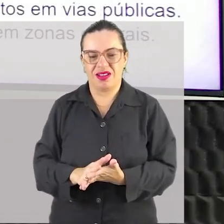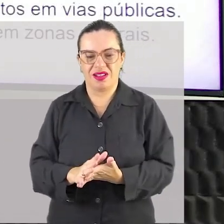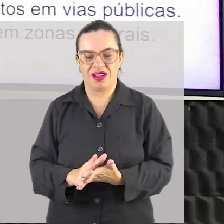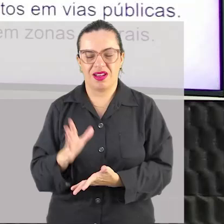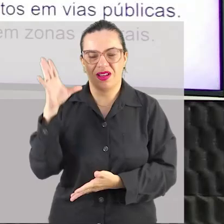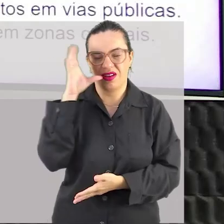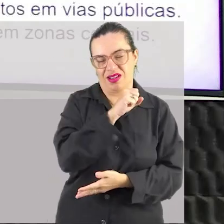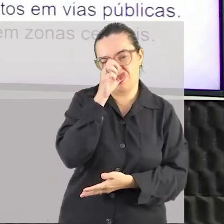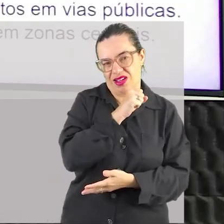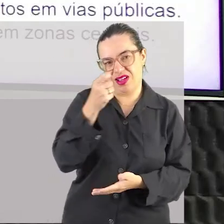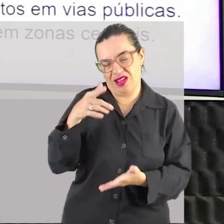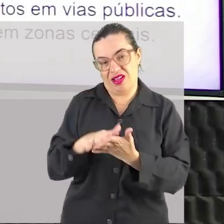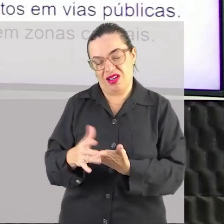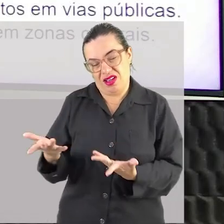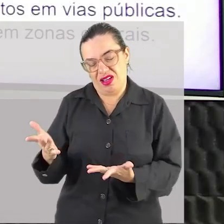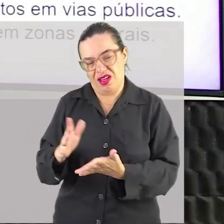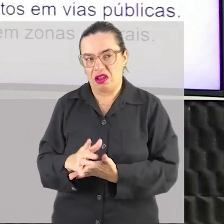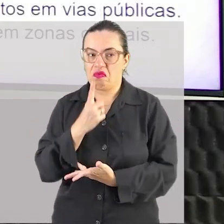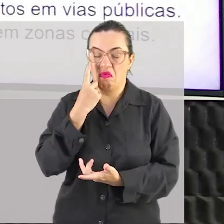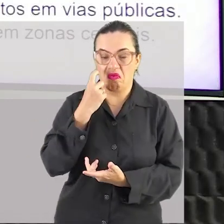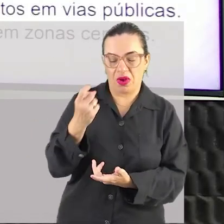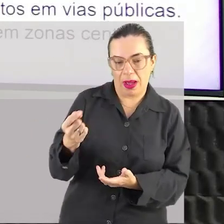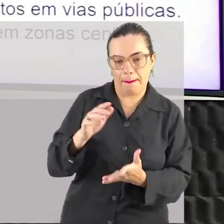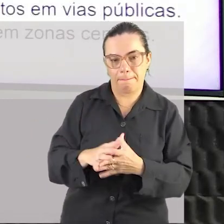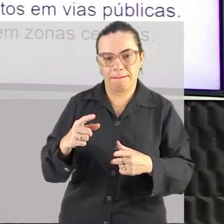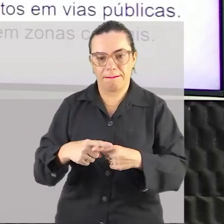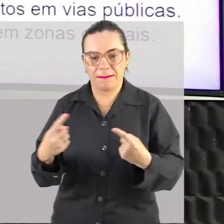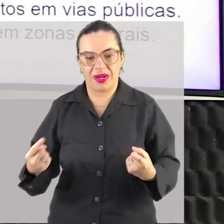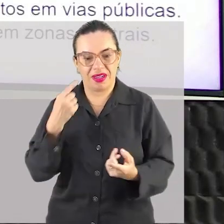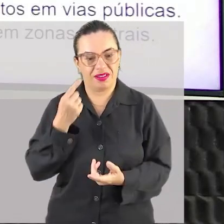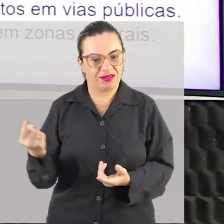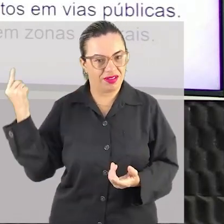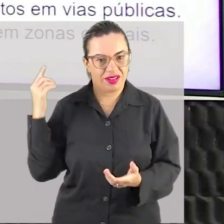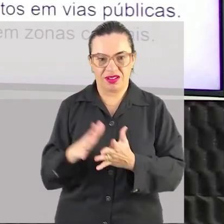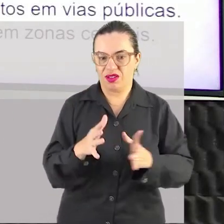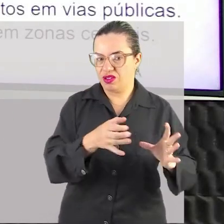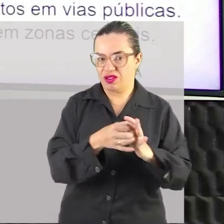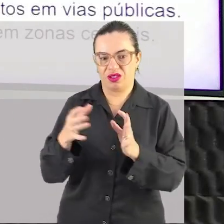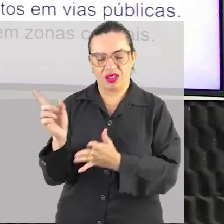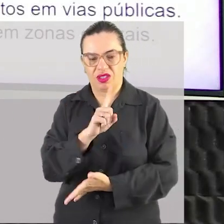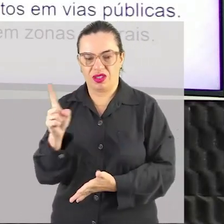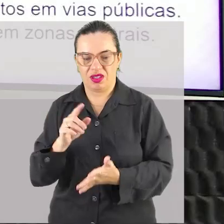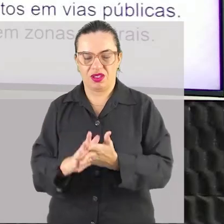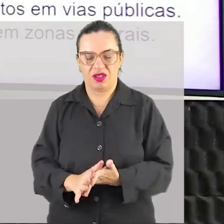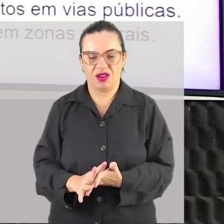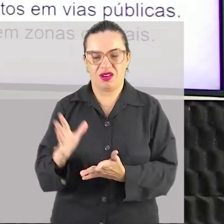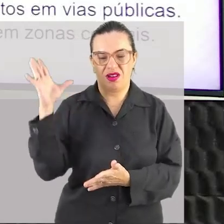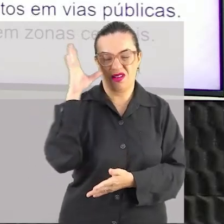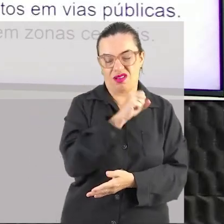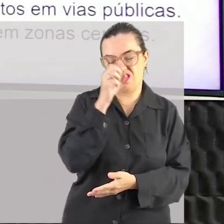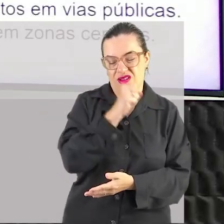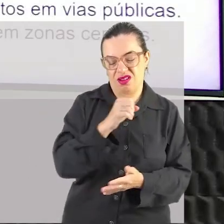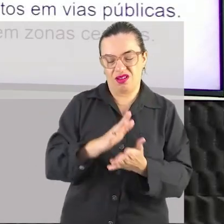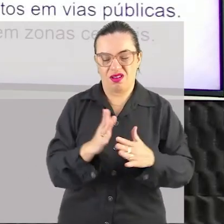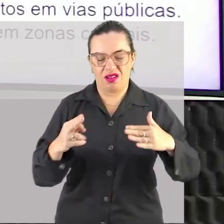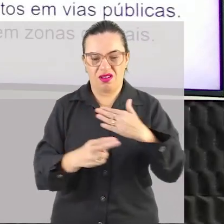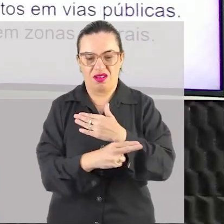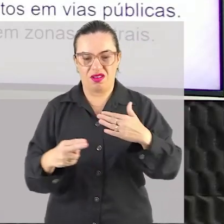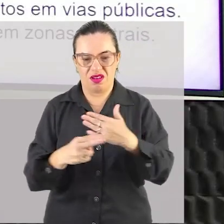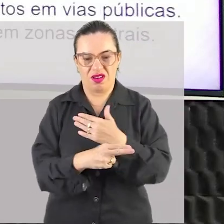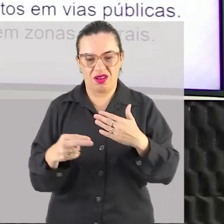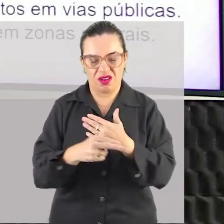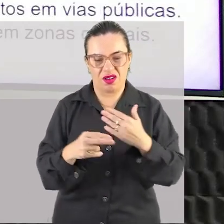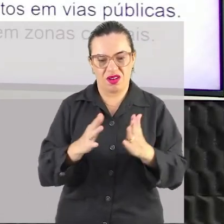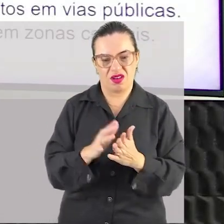interessante mas nesse caso não por quê Porque a rapidez do processo a rapidez com que os centros urbanos se se